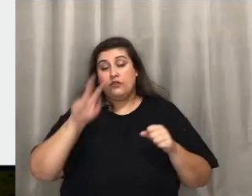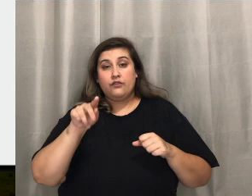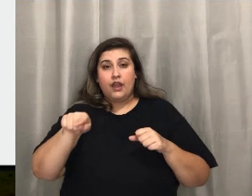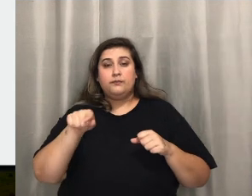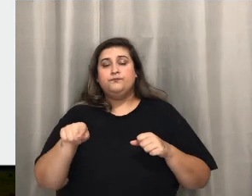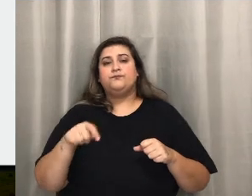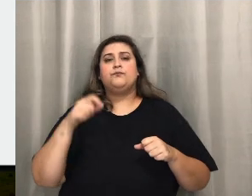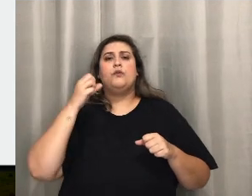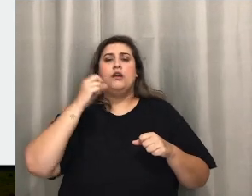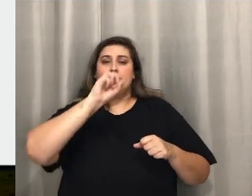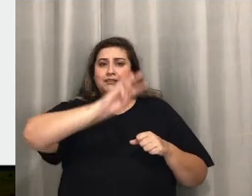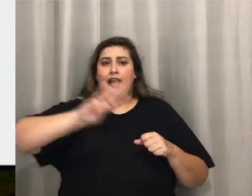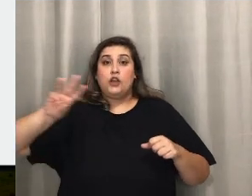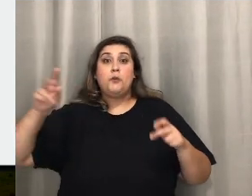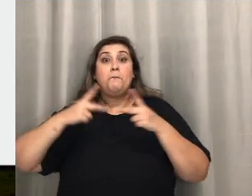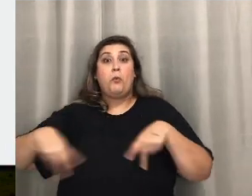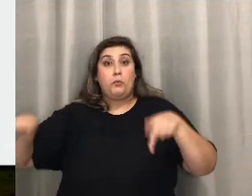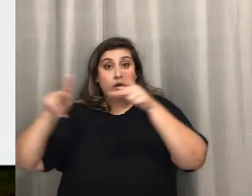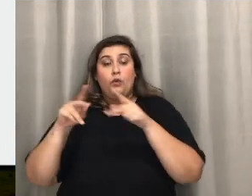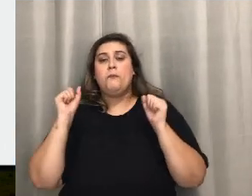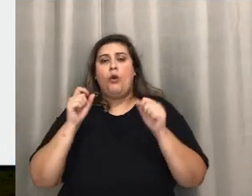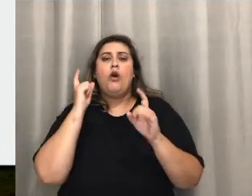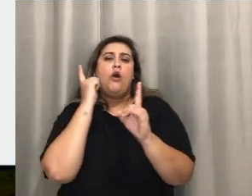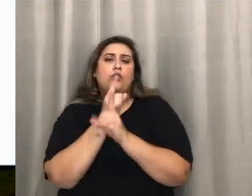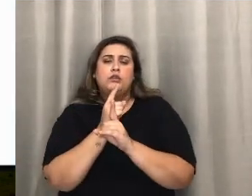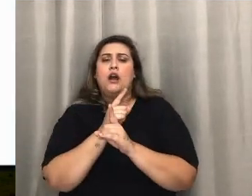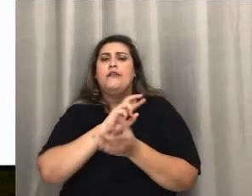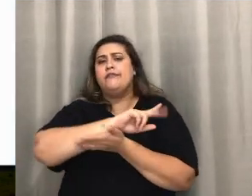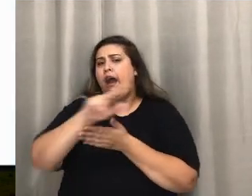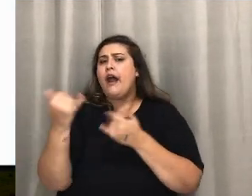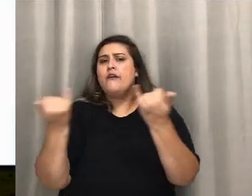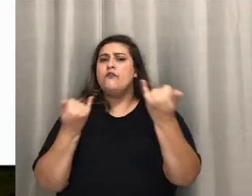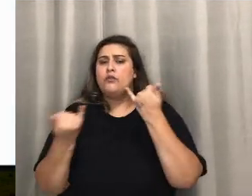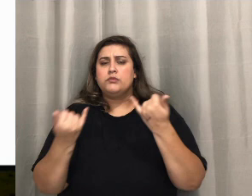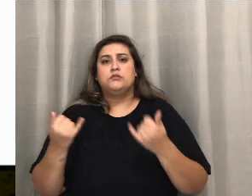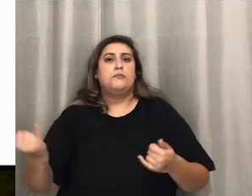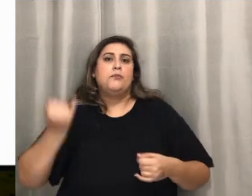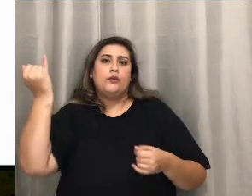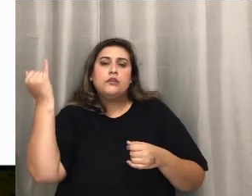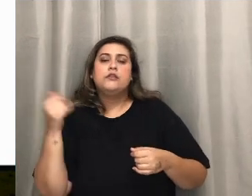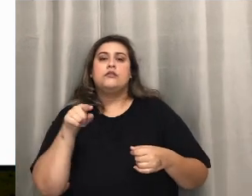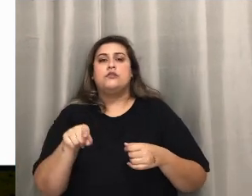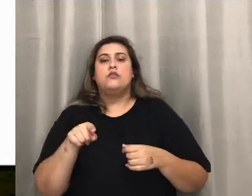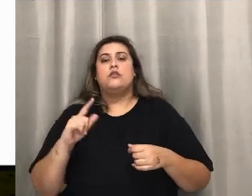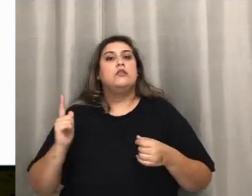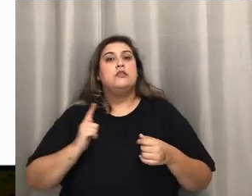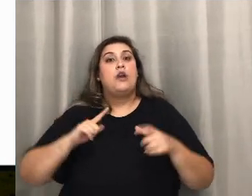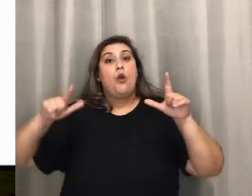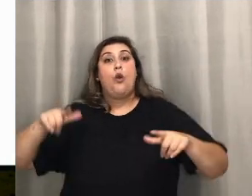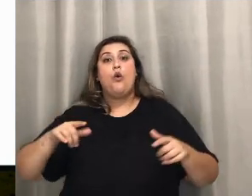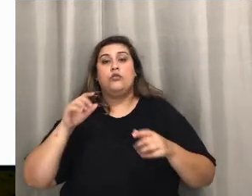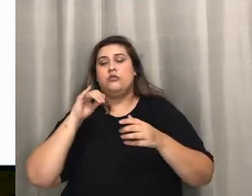posso verificar o meu podcast, ver site público, eu vou encontrar várias